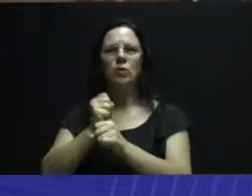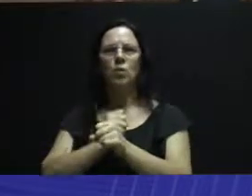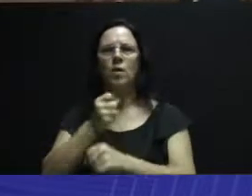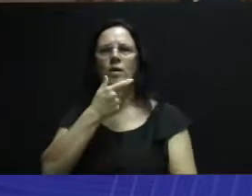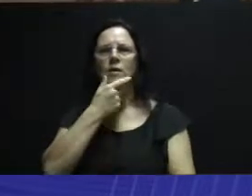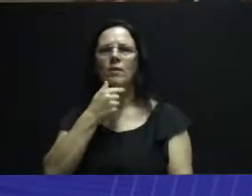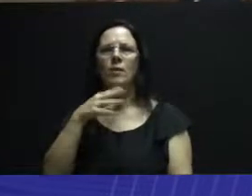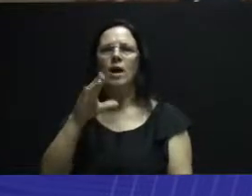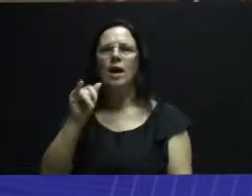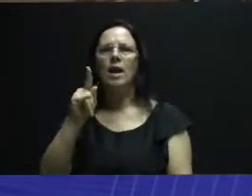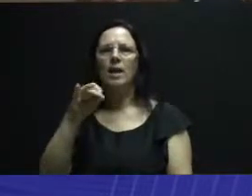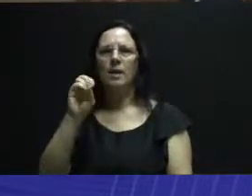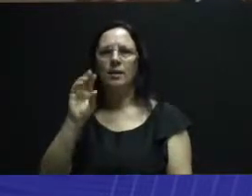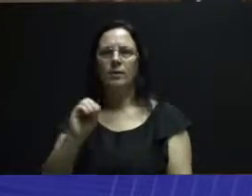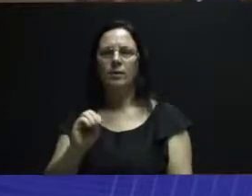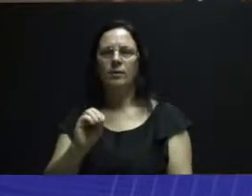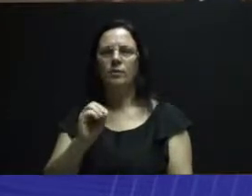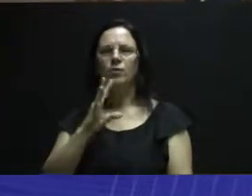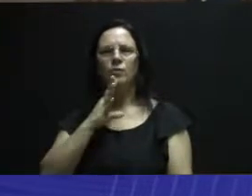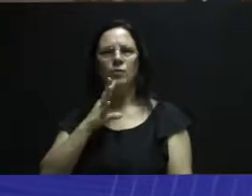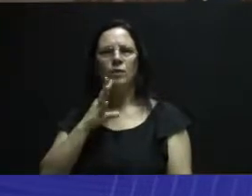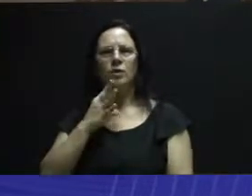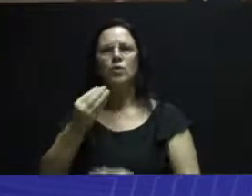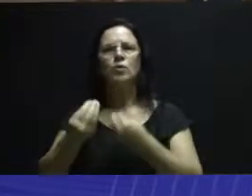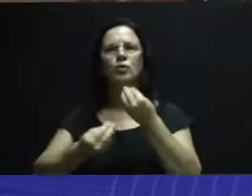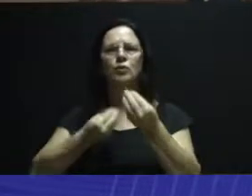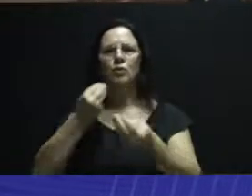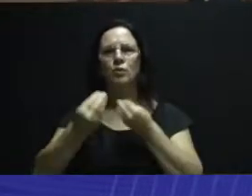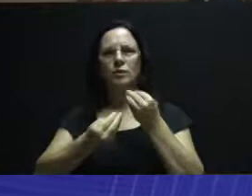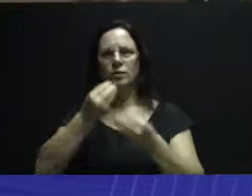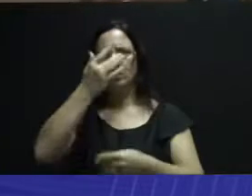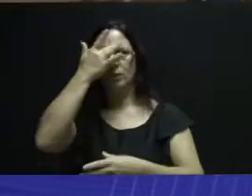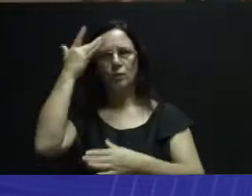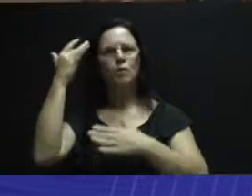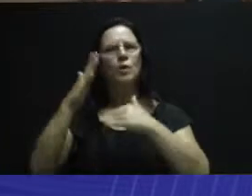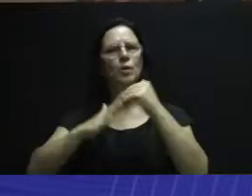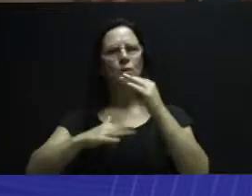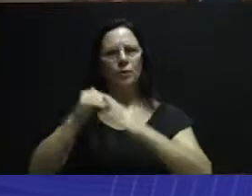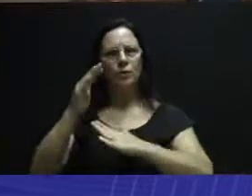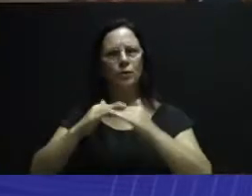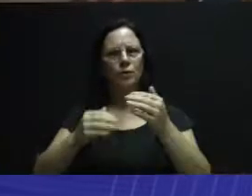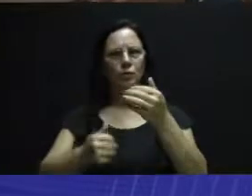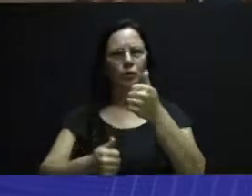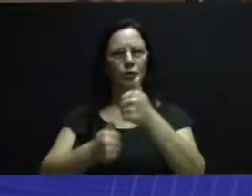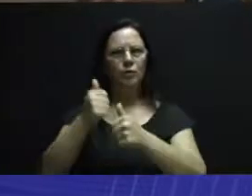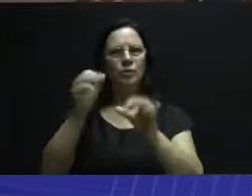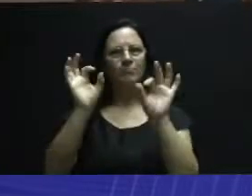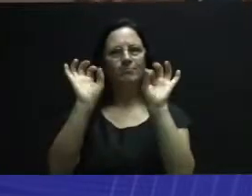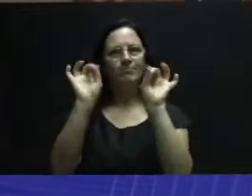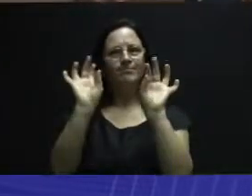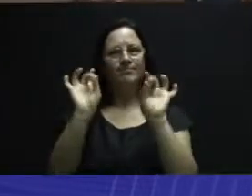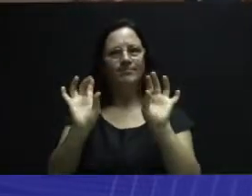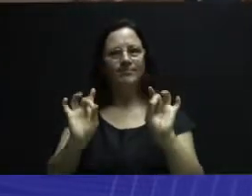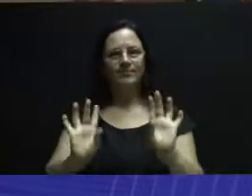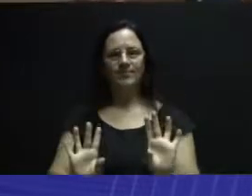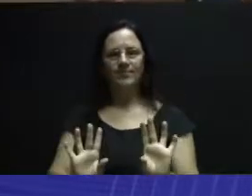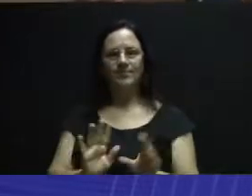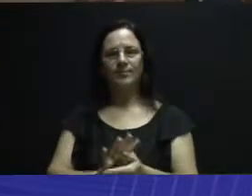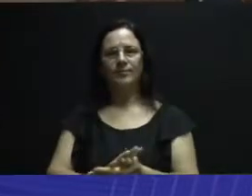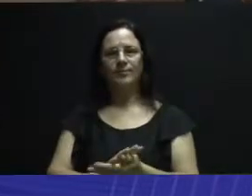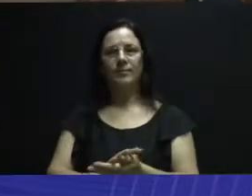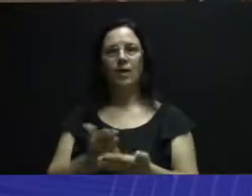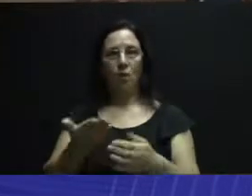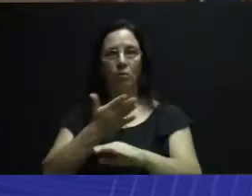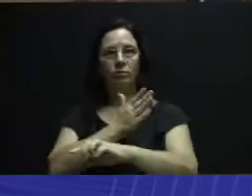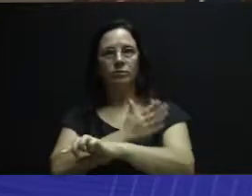Arlindo deixou um legado importante de como ser um profissional e um esportista exemplar. O